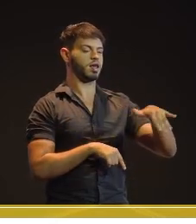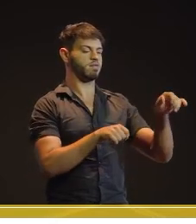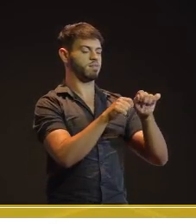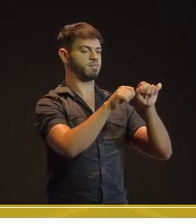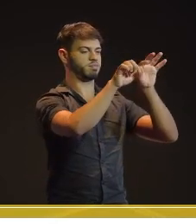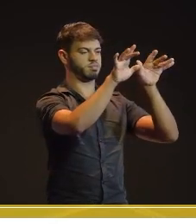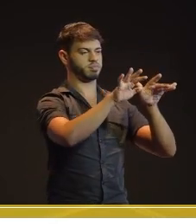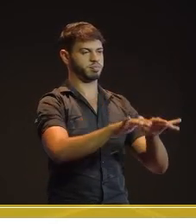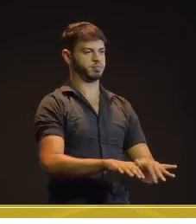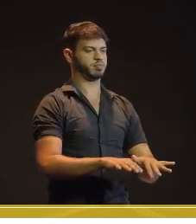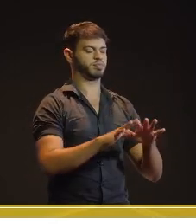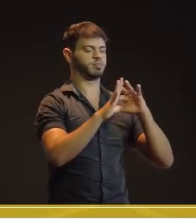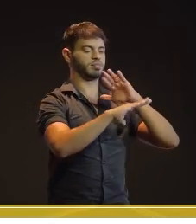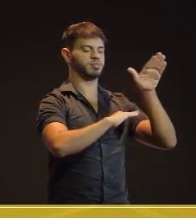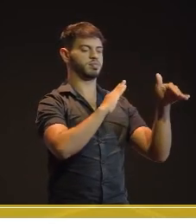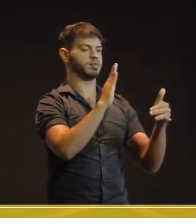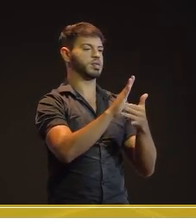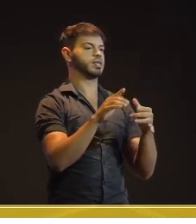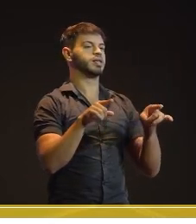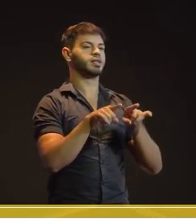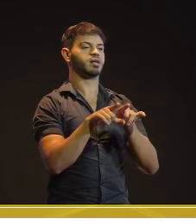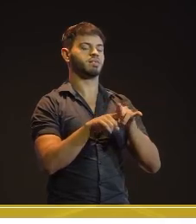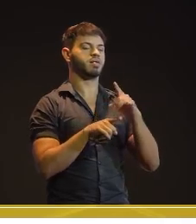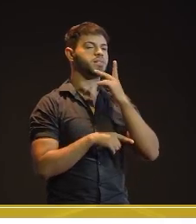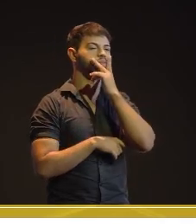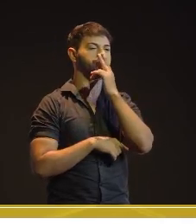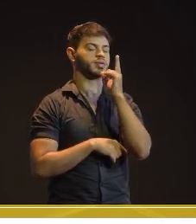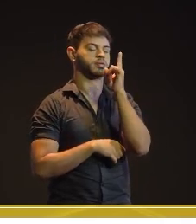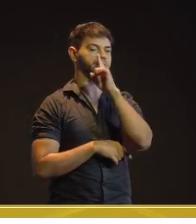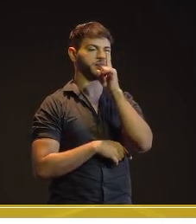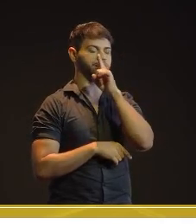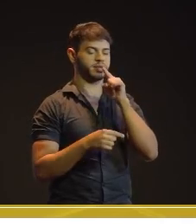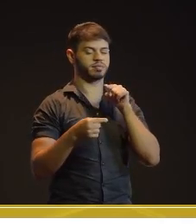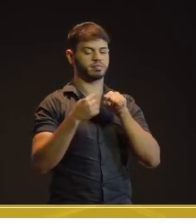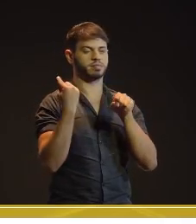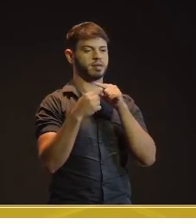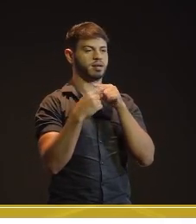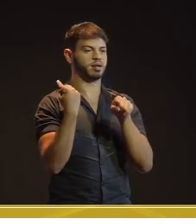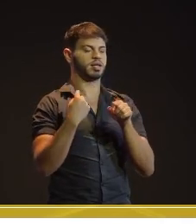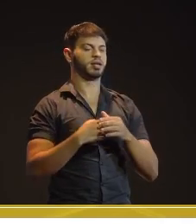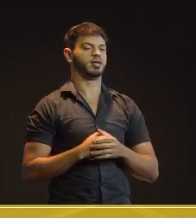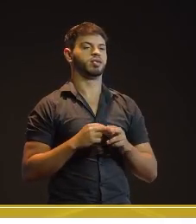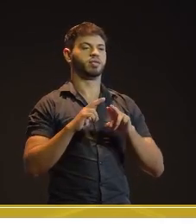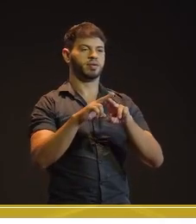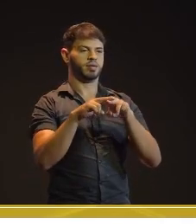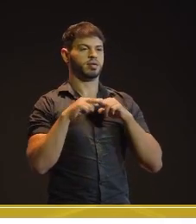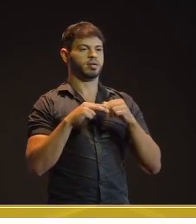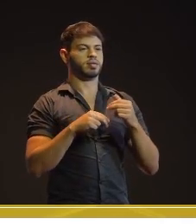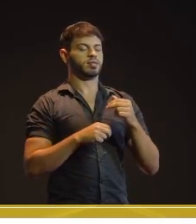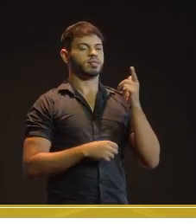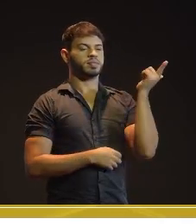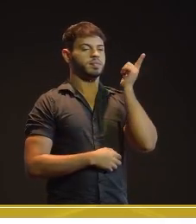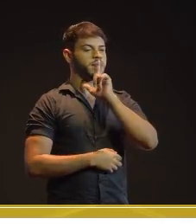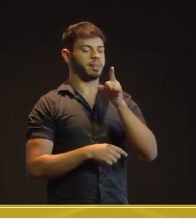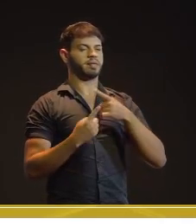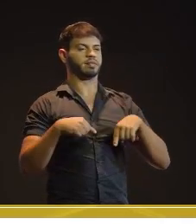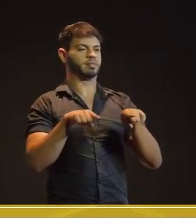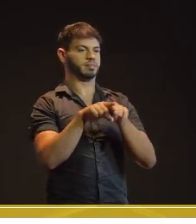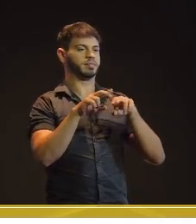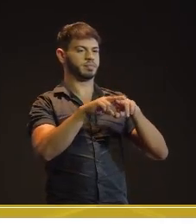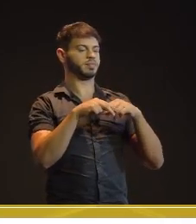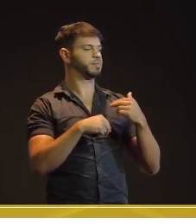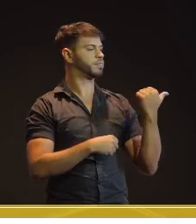tomografia computadorizada e o macho e a fêmea não se conectavam. E aí, o ganho de causa, pelo fato disso